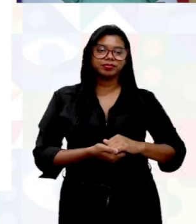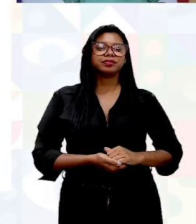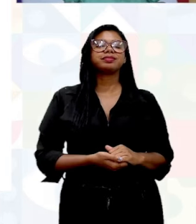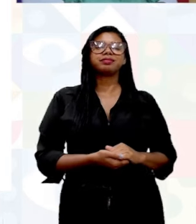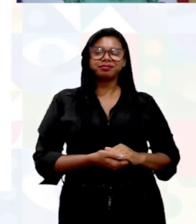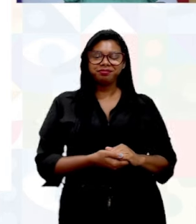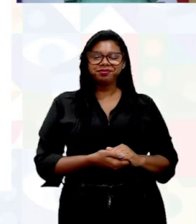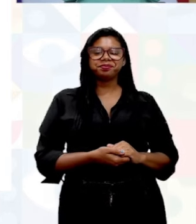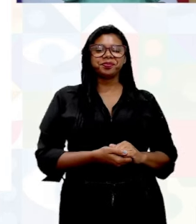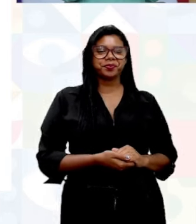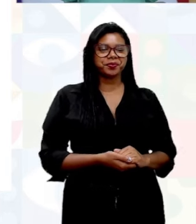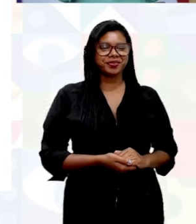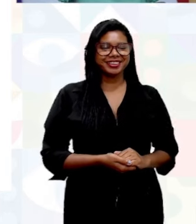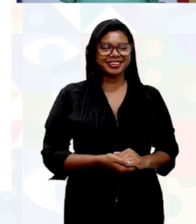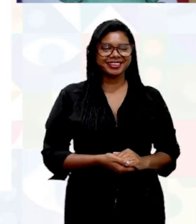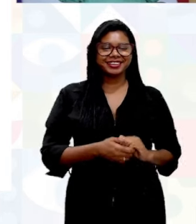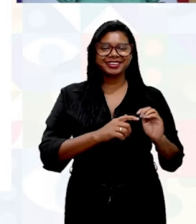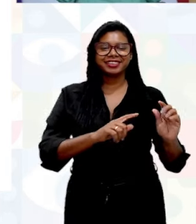cenário mais